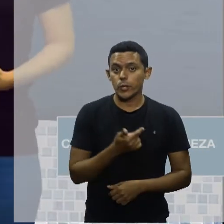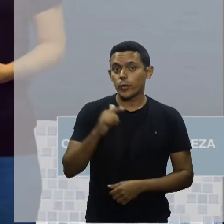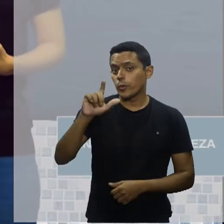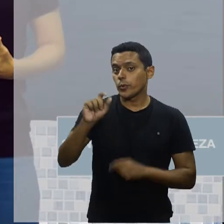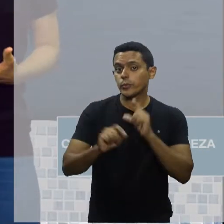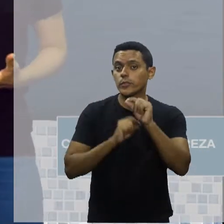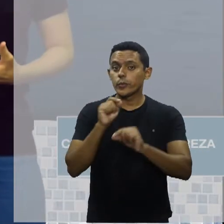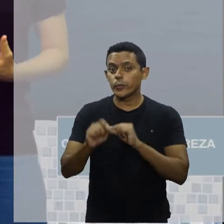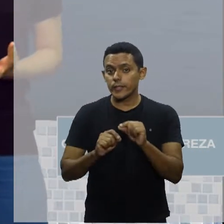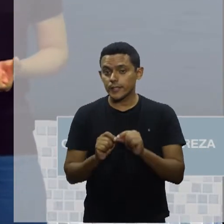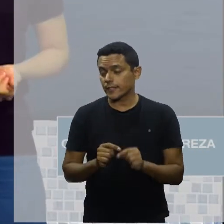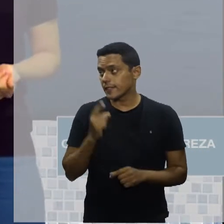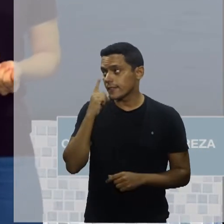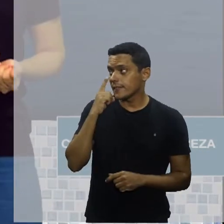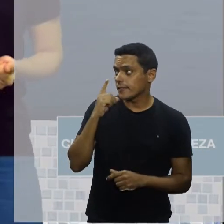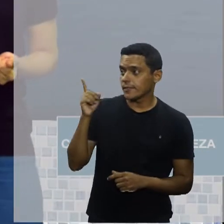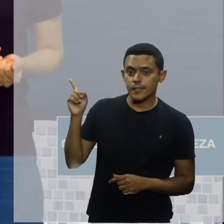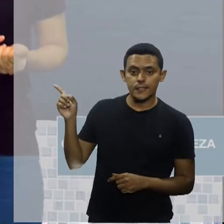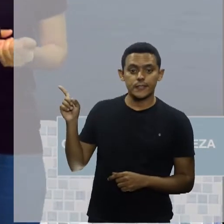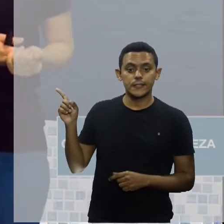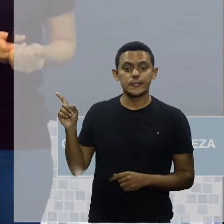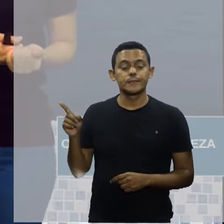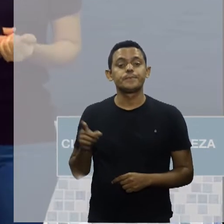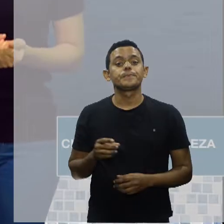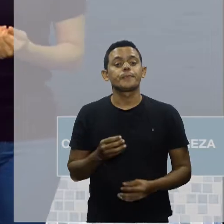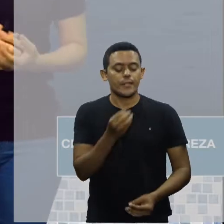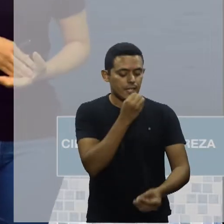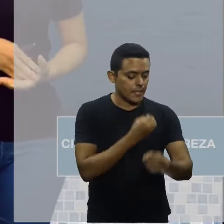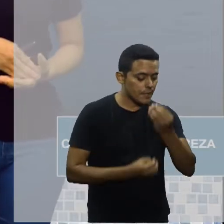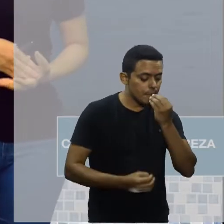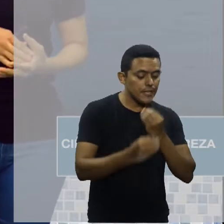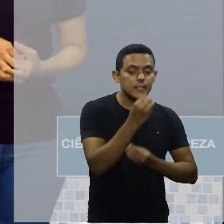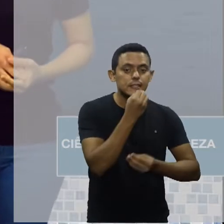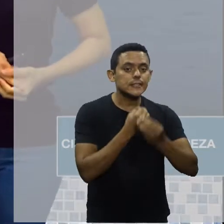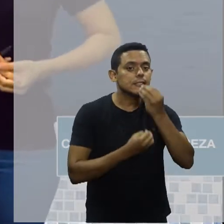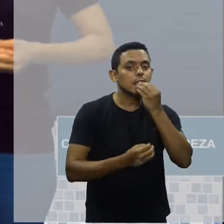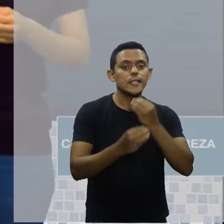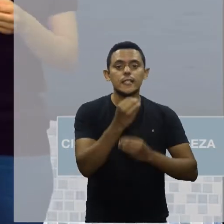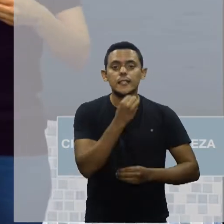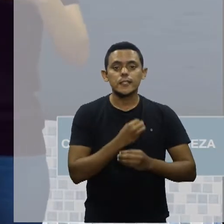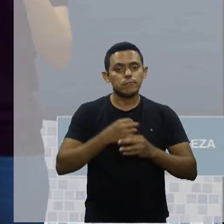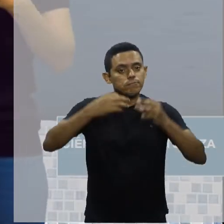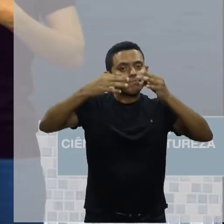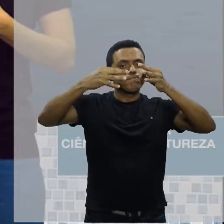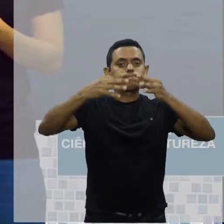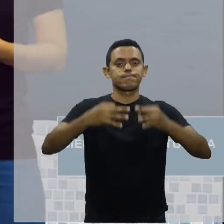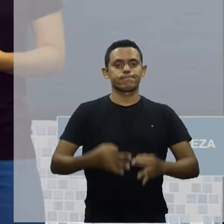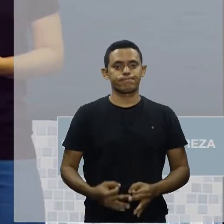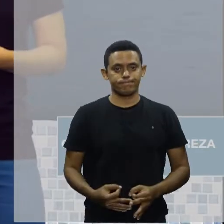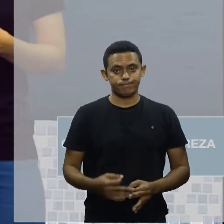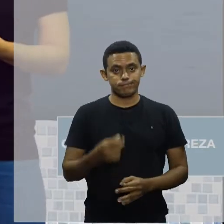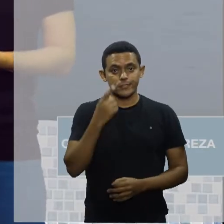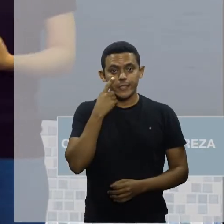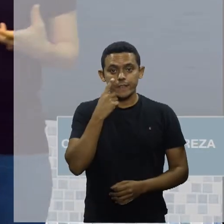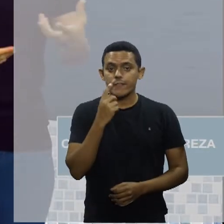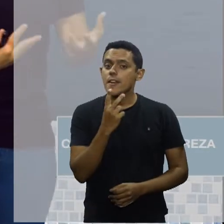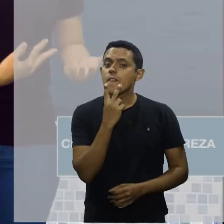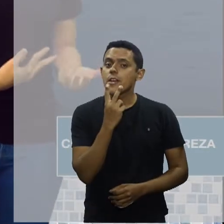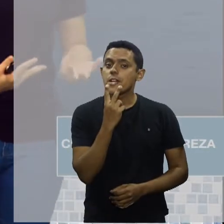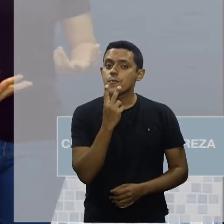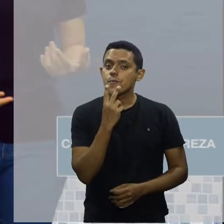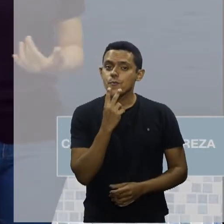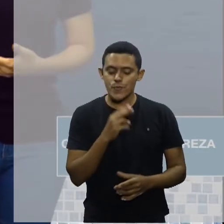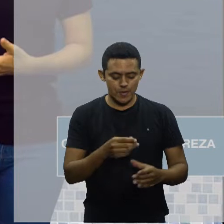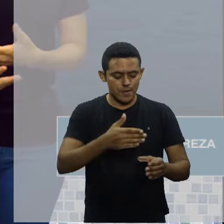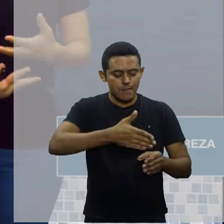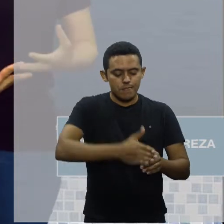medida que a gente vê aí na imagem seguinte, ainda no slide 12, né? A gente vê uma mulher, mãe e